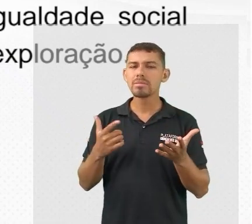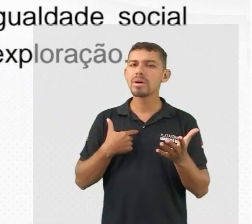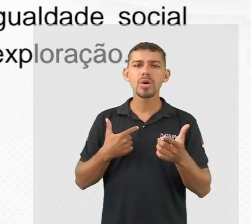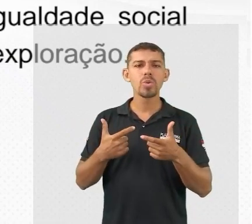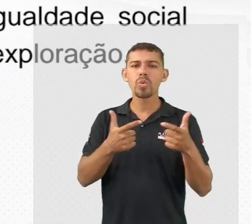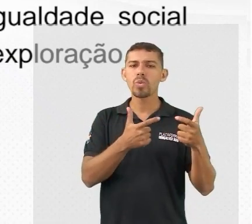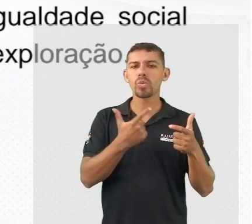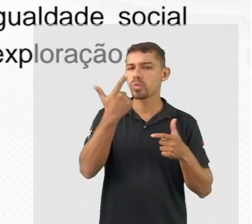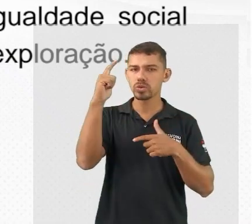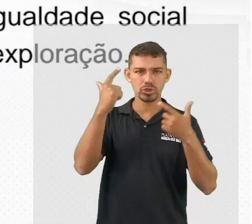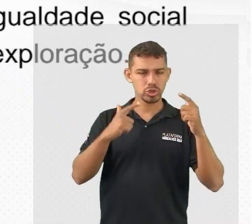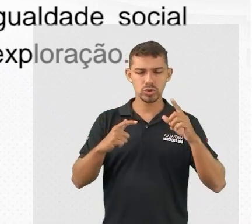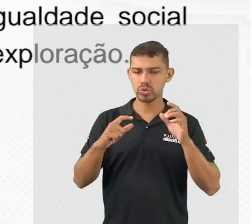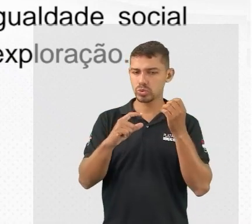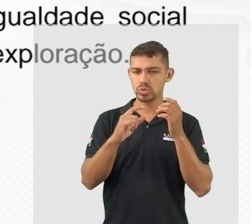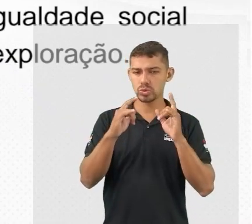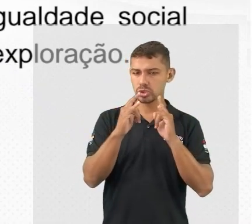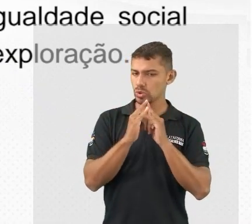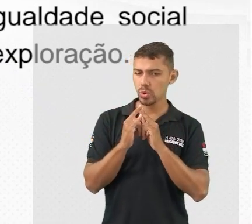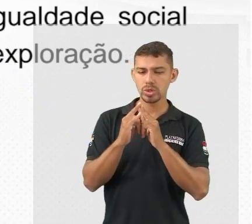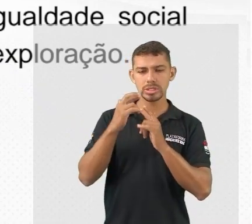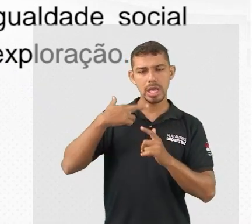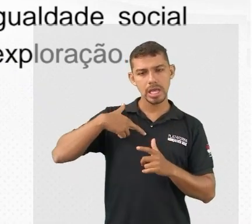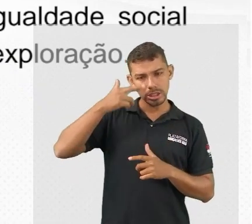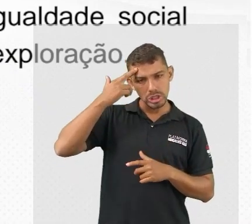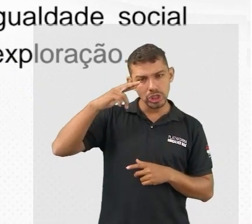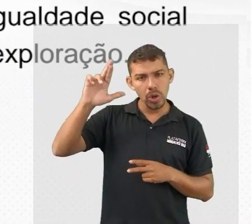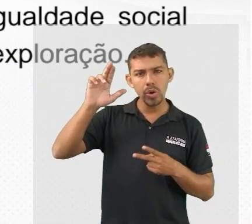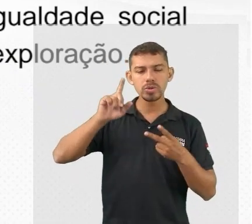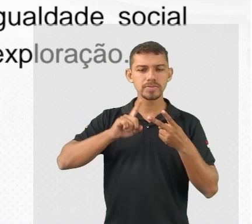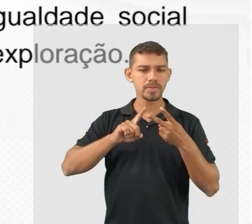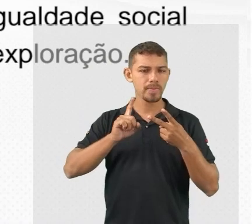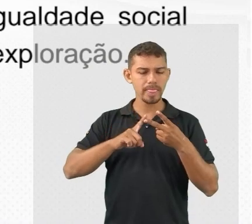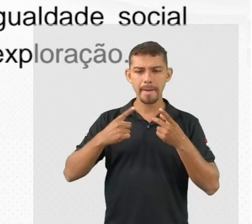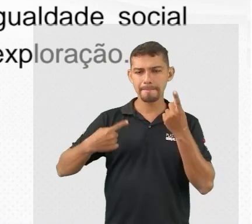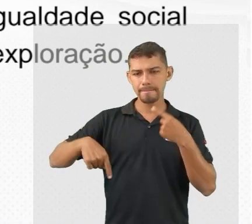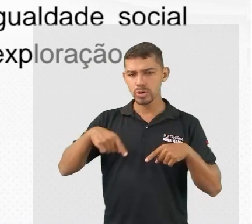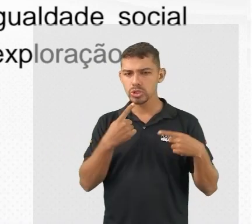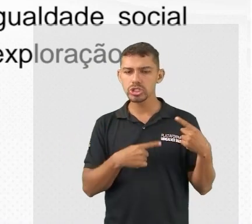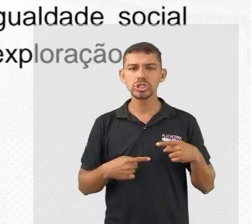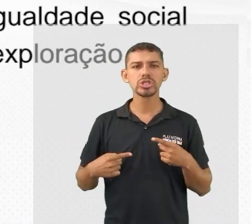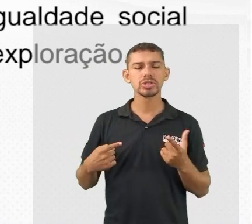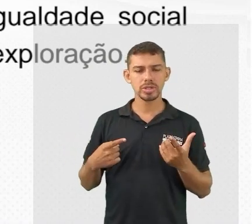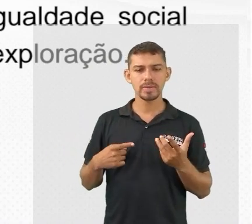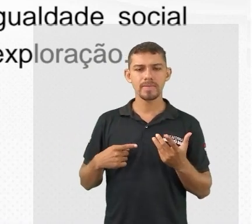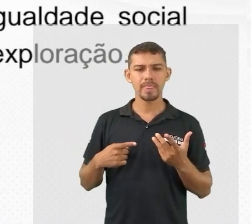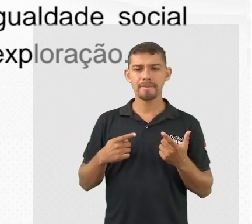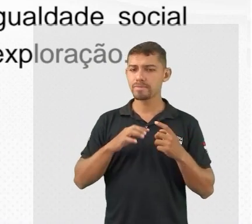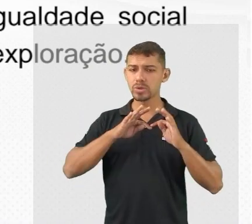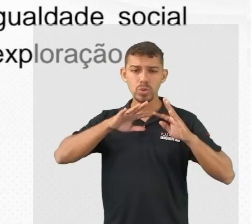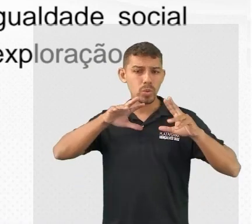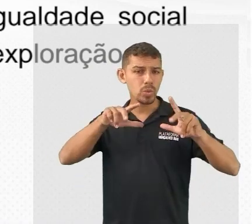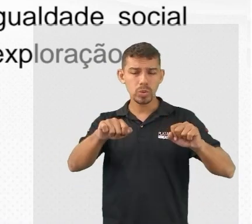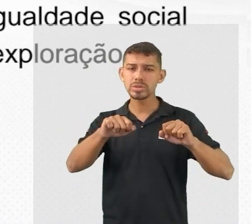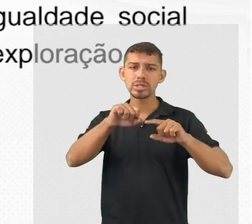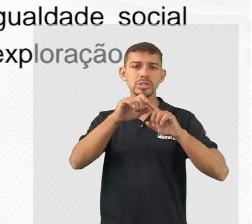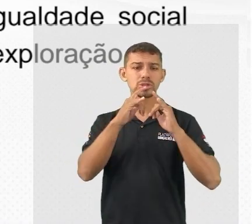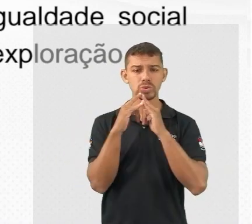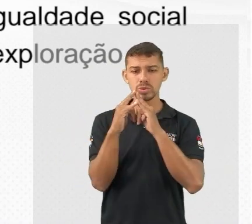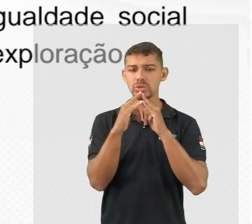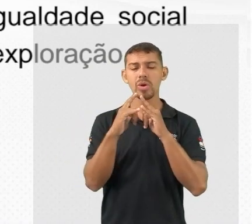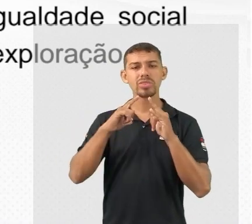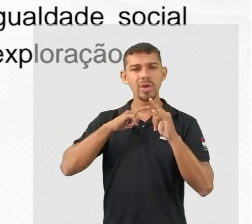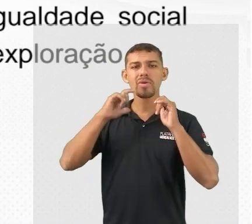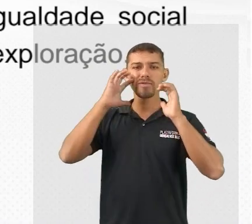qualquer outra instituição, para as instituições religiosas, para as instituições políticas, né? Ou seja, todas as instituições têm uma